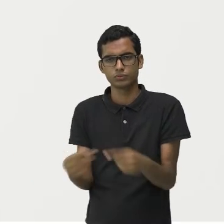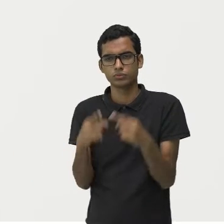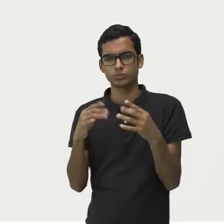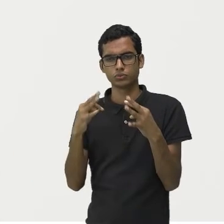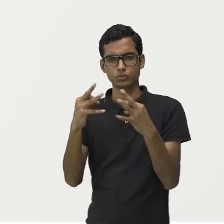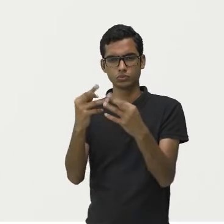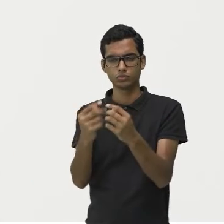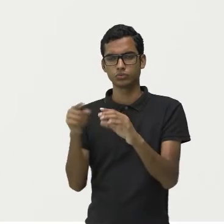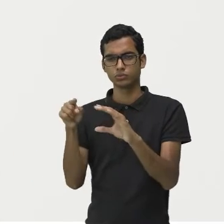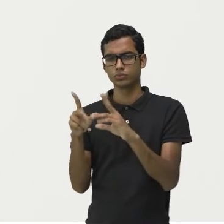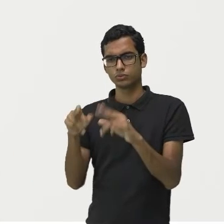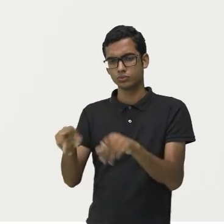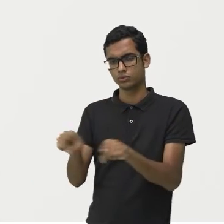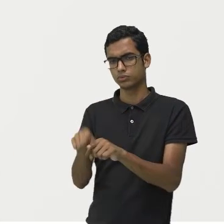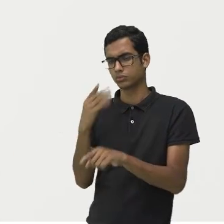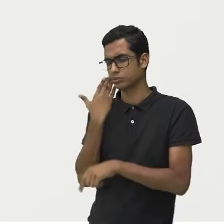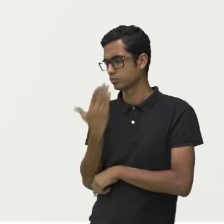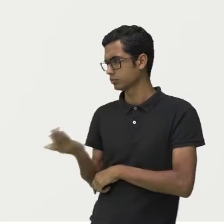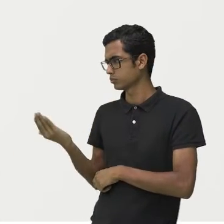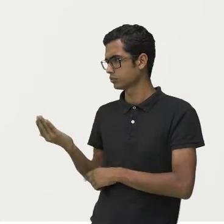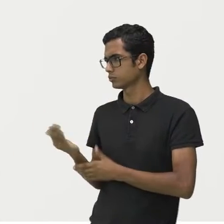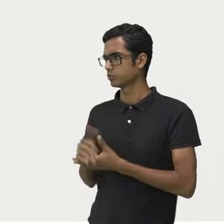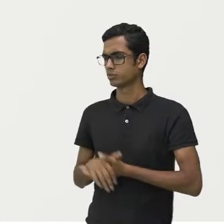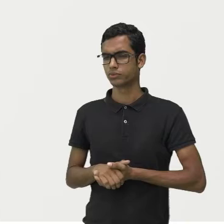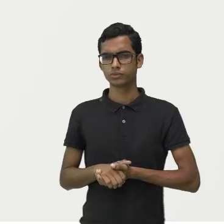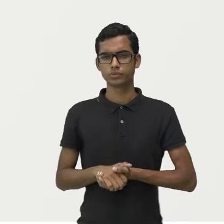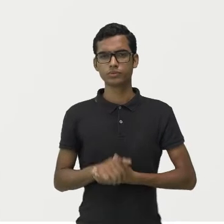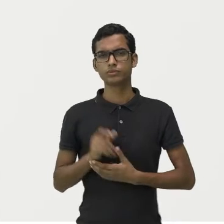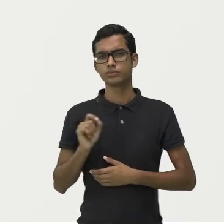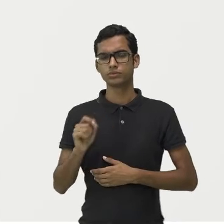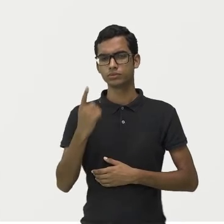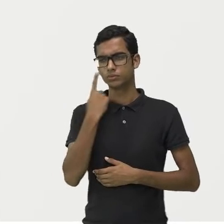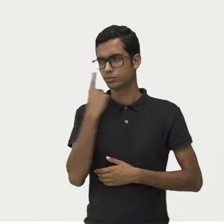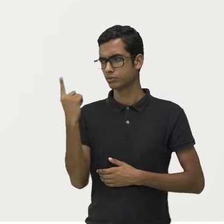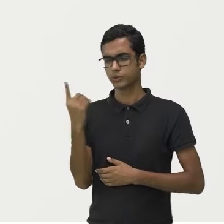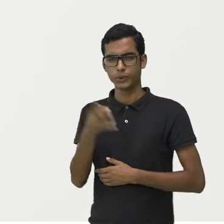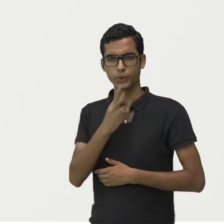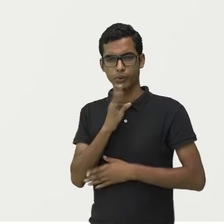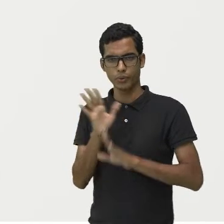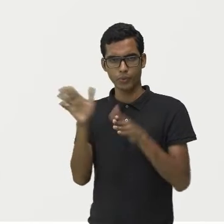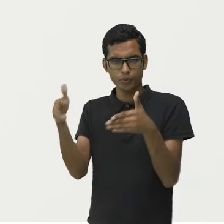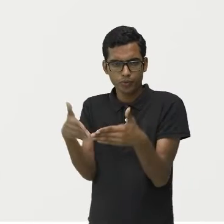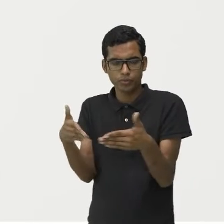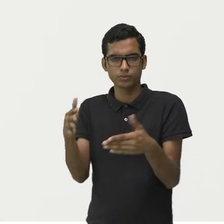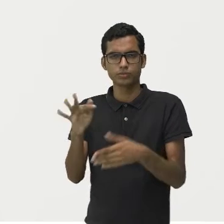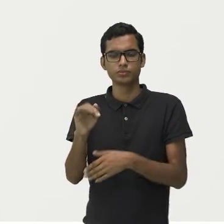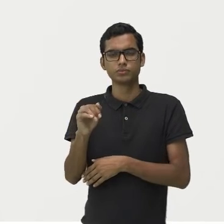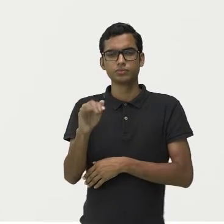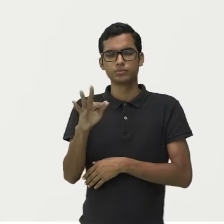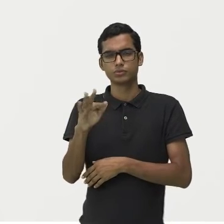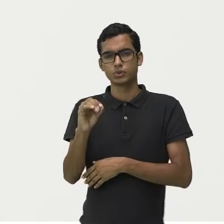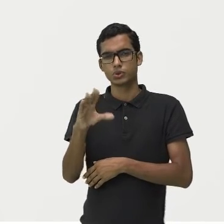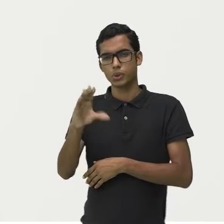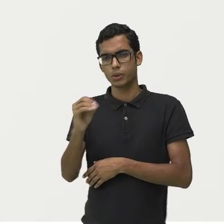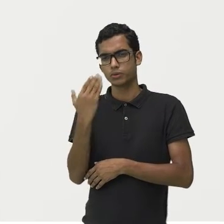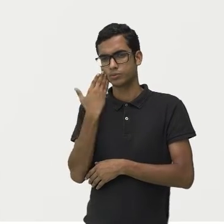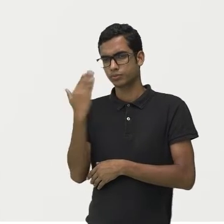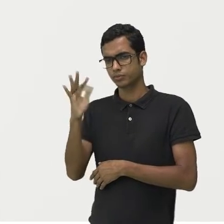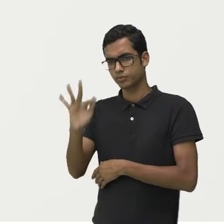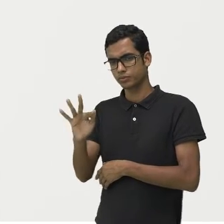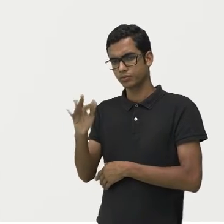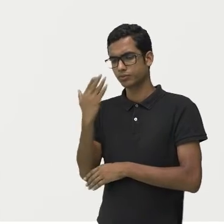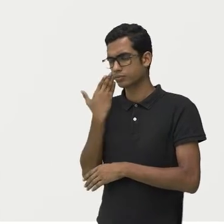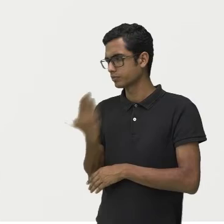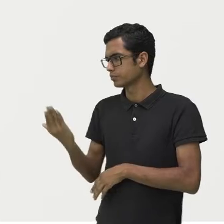para o mesmo ponto. E esse mesmo ponto é o que a gente chama de foco. O foco F de um espelho